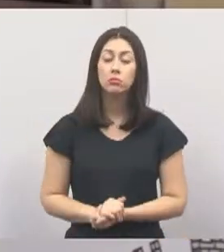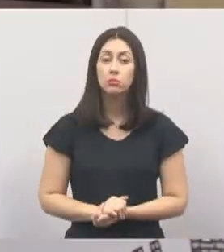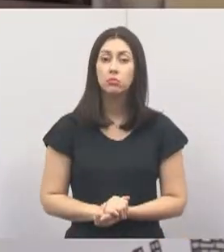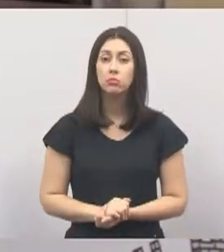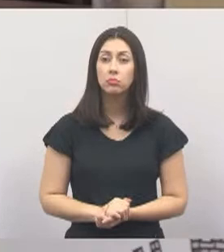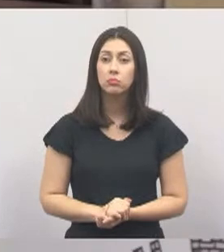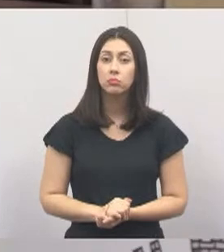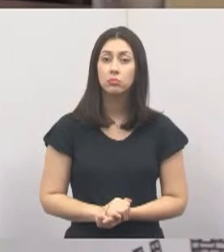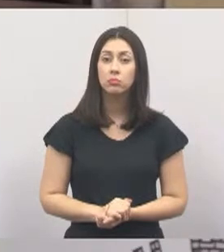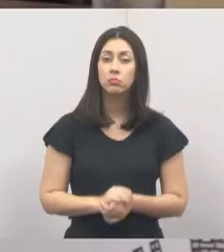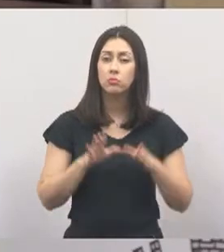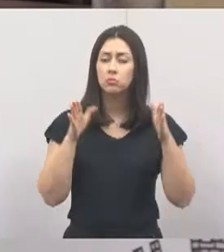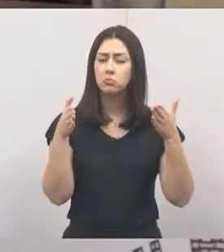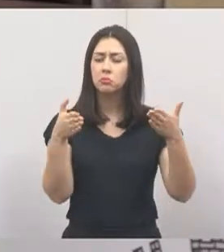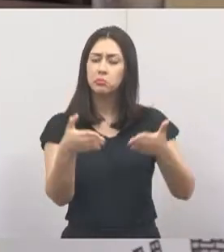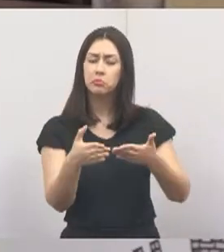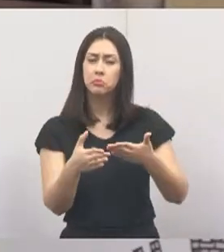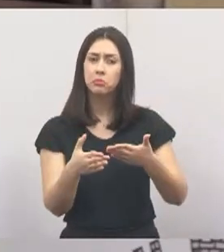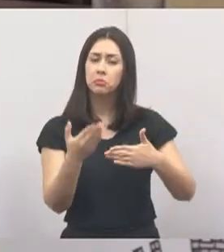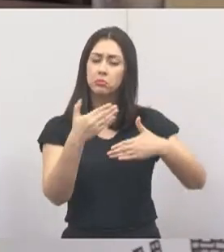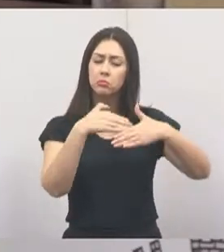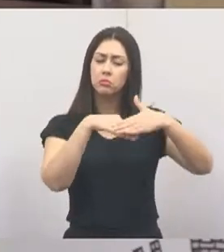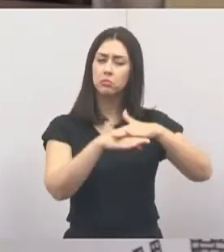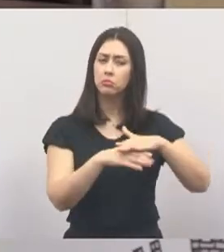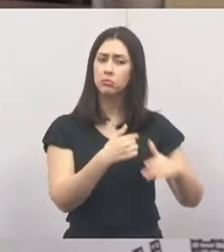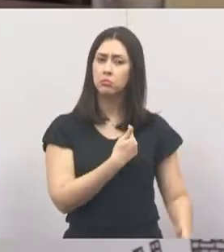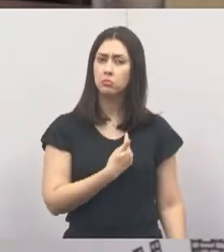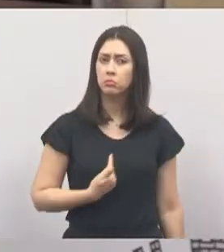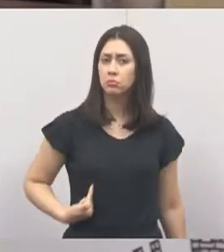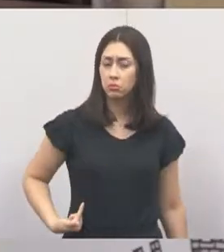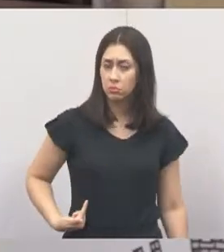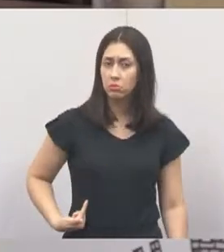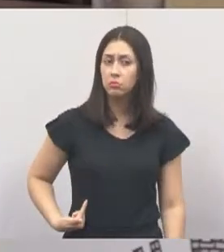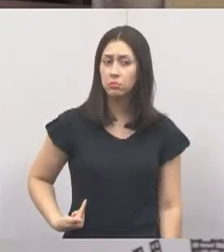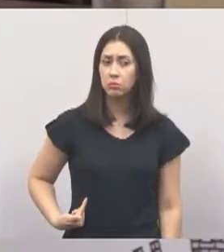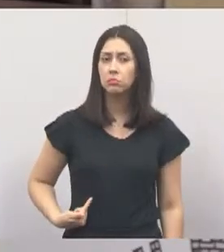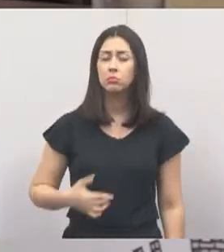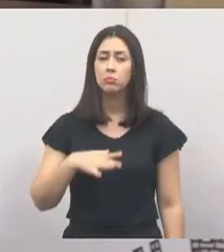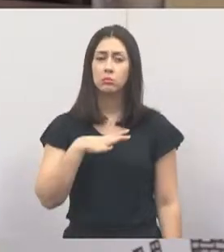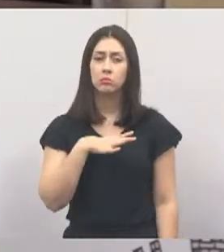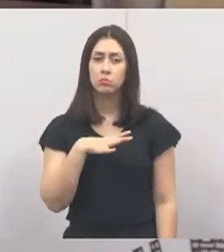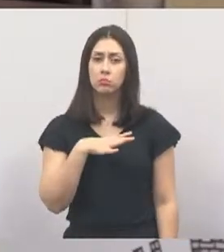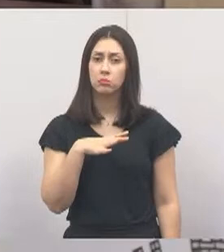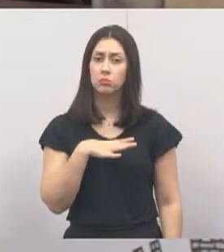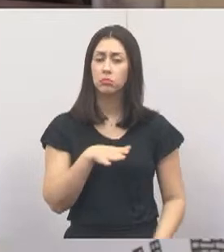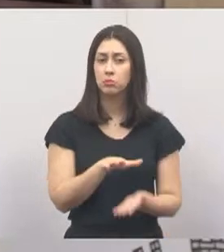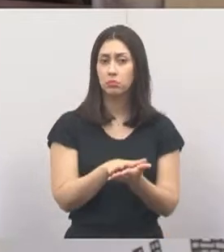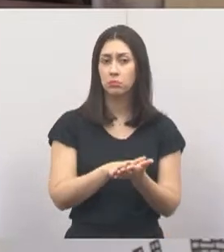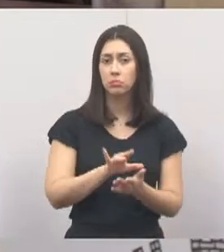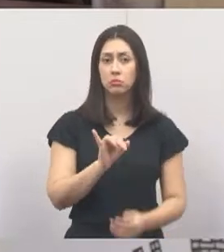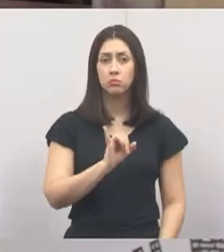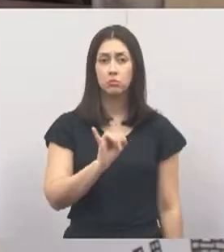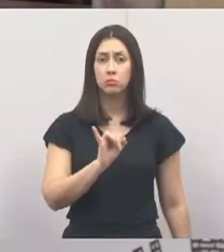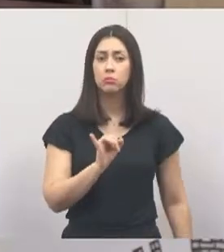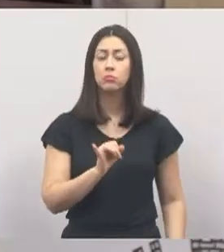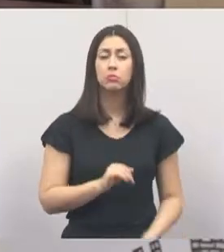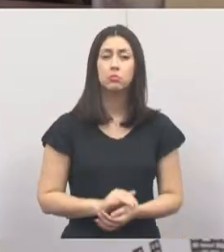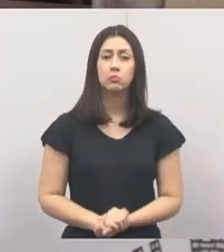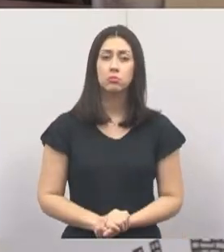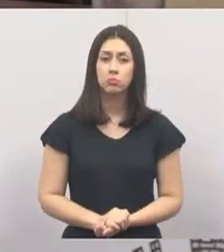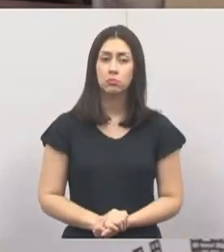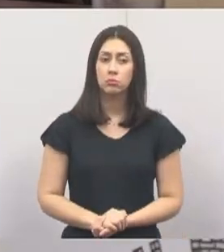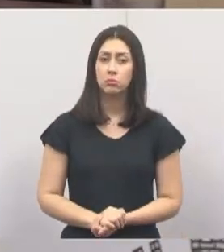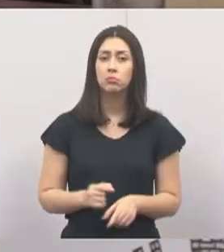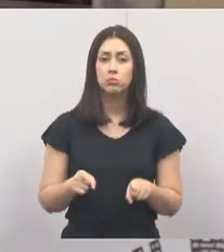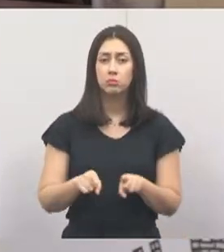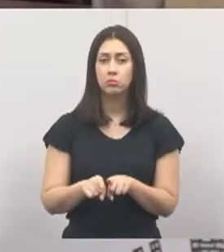voltando-as totalmente ao Arquivo Público do Poder Legislativo do município de Jacareí e a